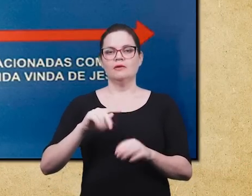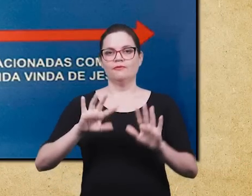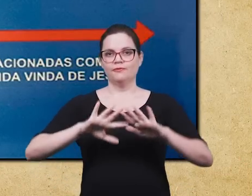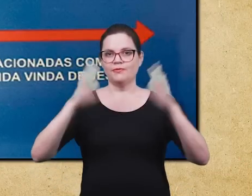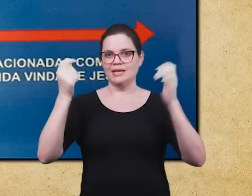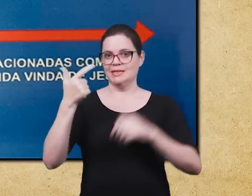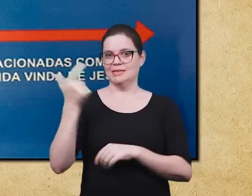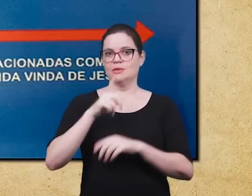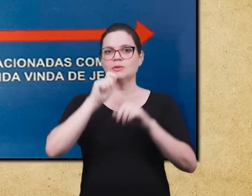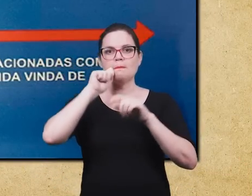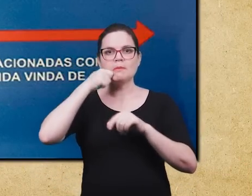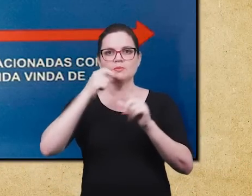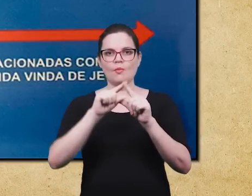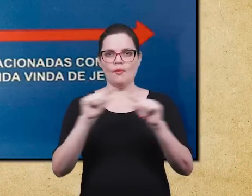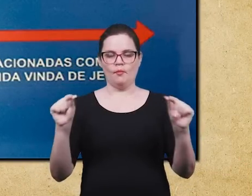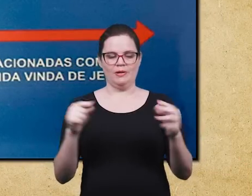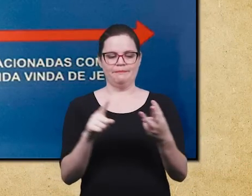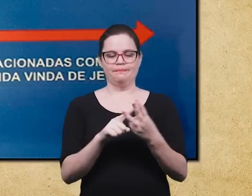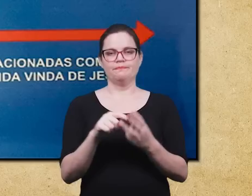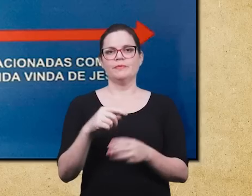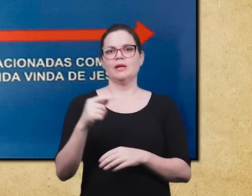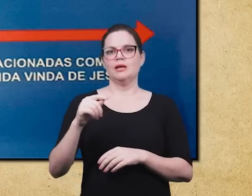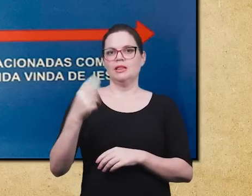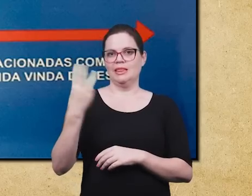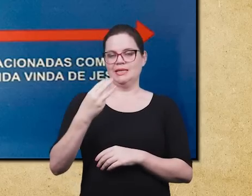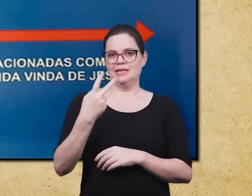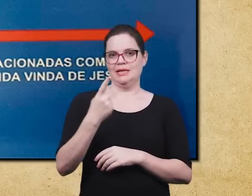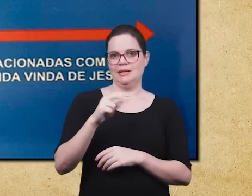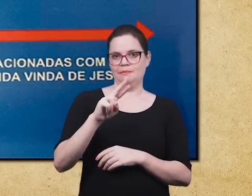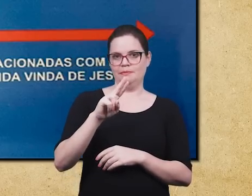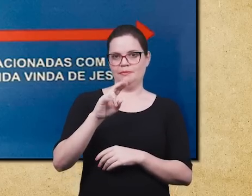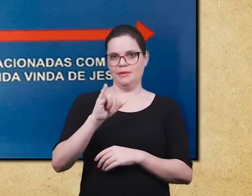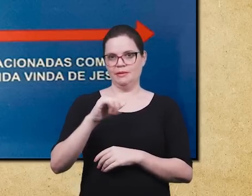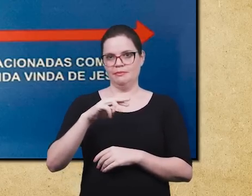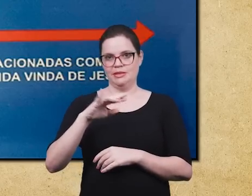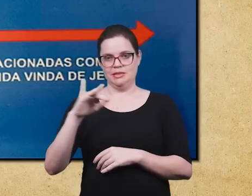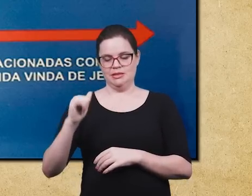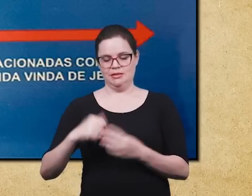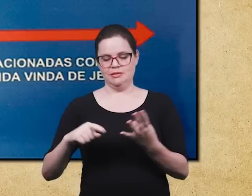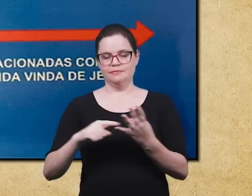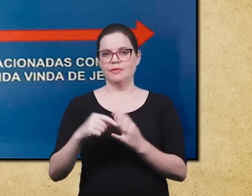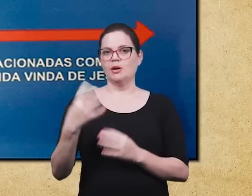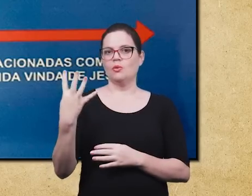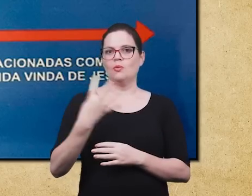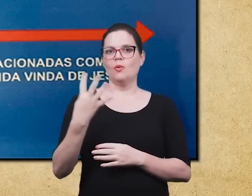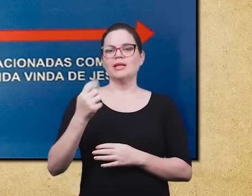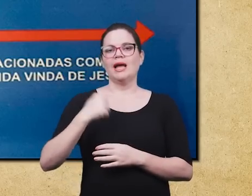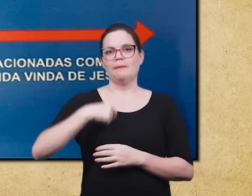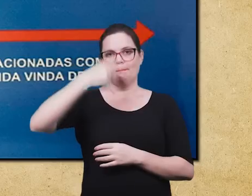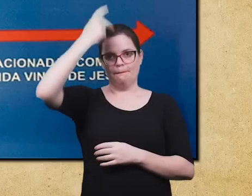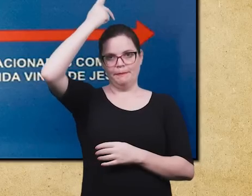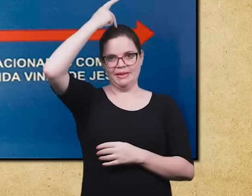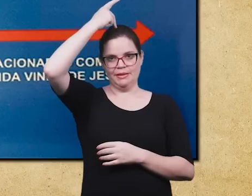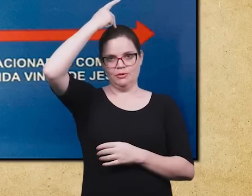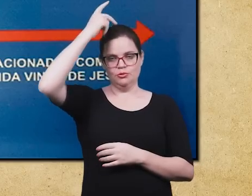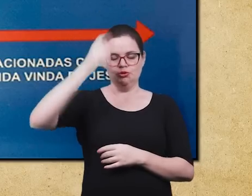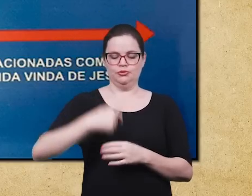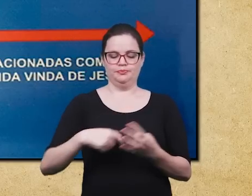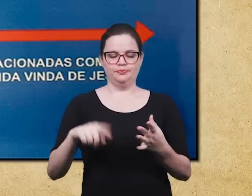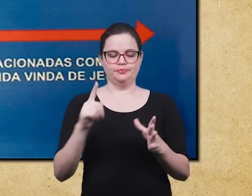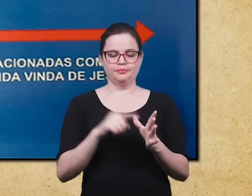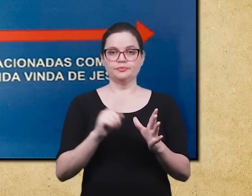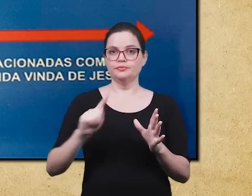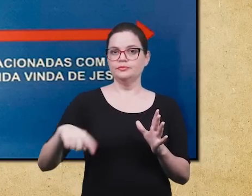chamada Primícias. A quarta festa é a chamada Festas das Semanas ou Pentecostes. Depois nós